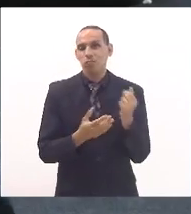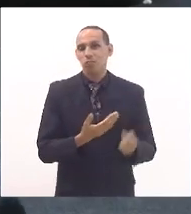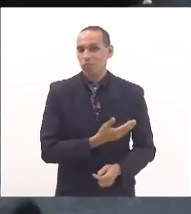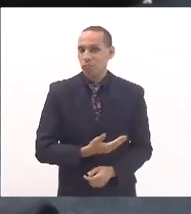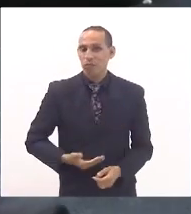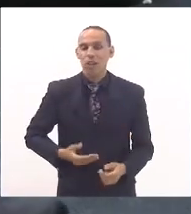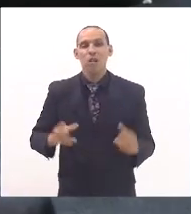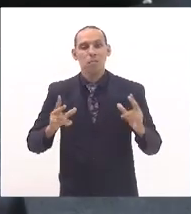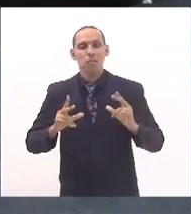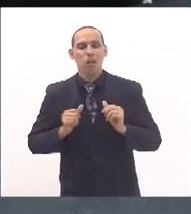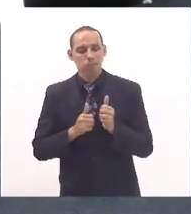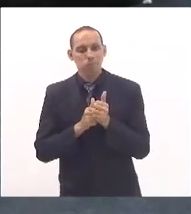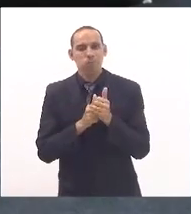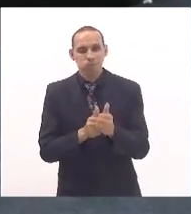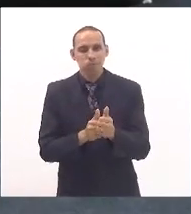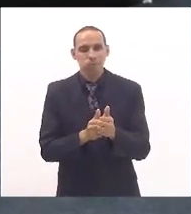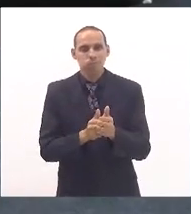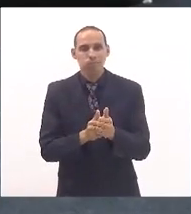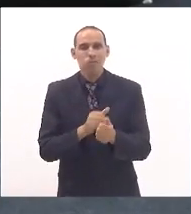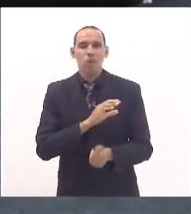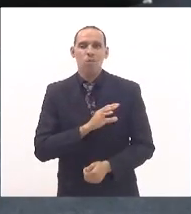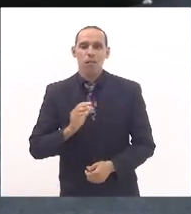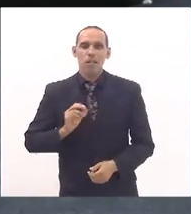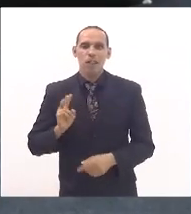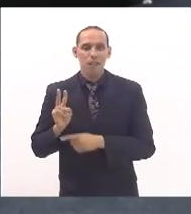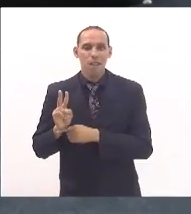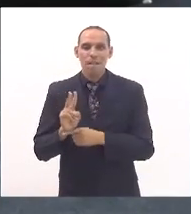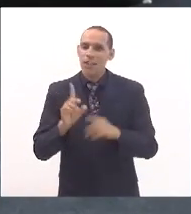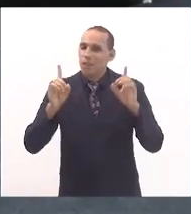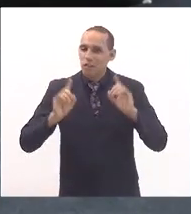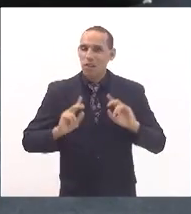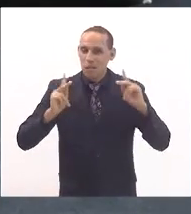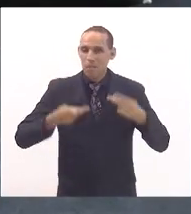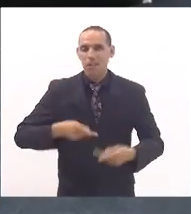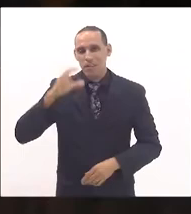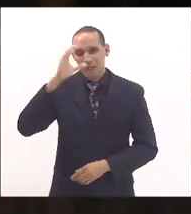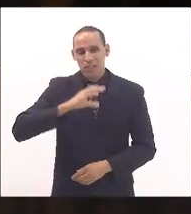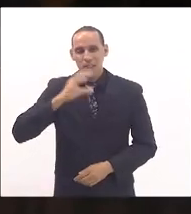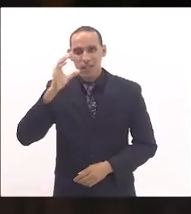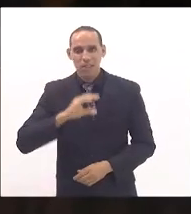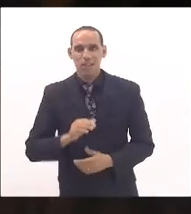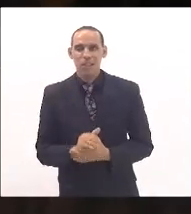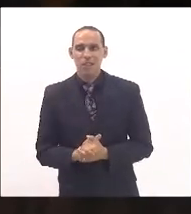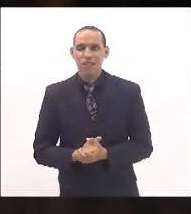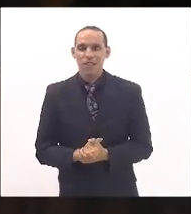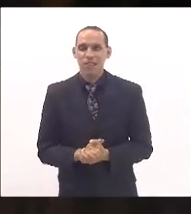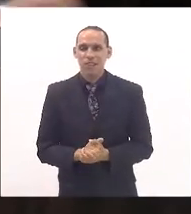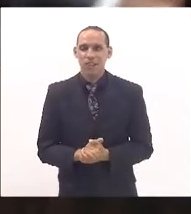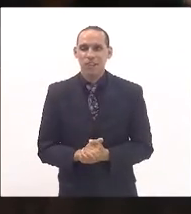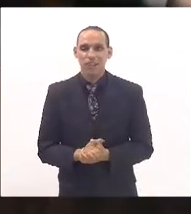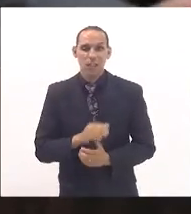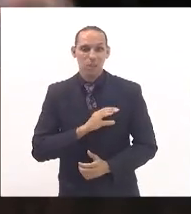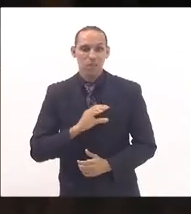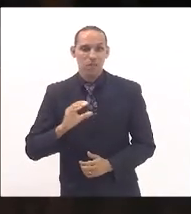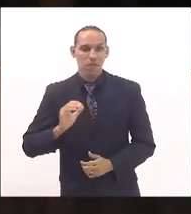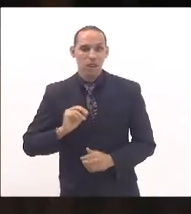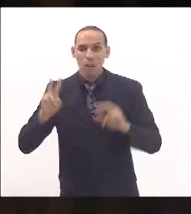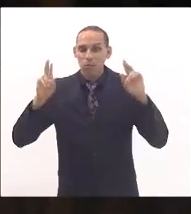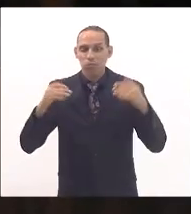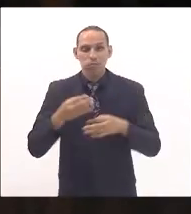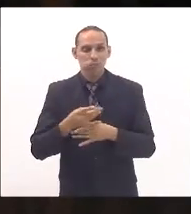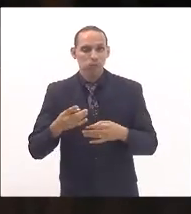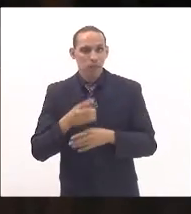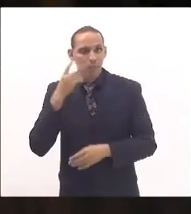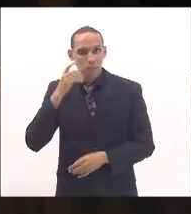no mérito, acompanha a Comissão de Defesa dos Direitos Humanos e Cidadania. Favorável. Pela Comissão de Assuntos Municipais,